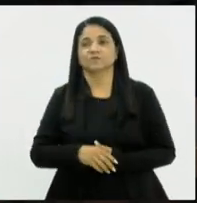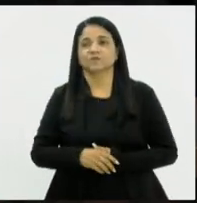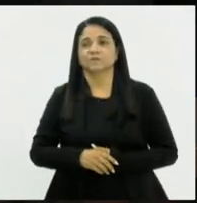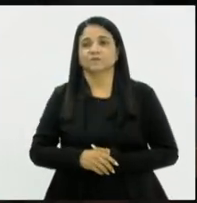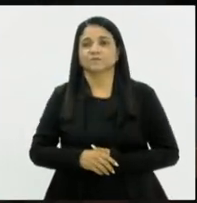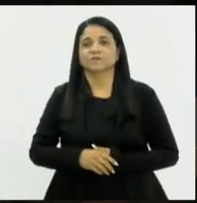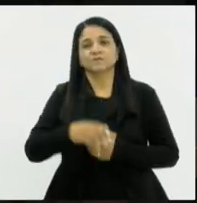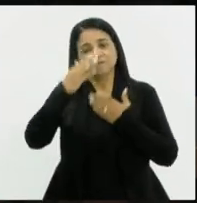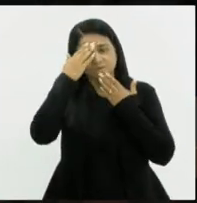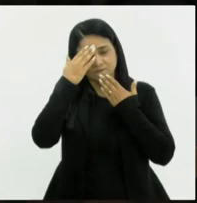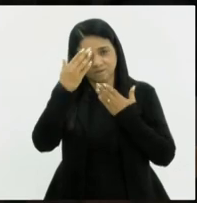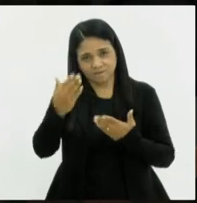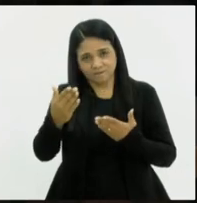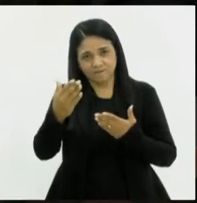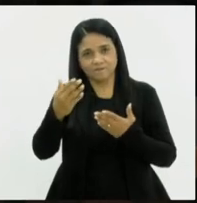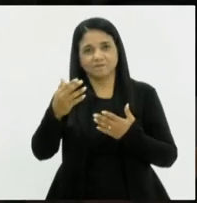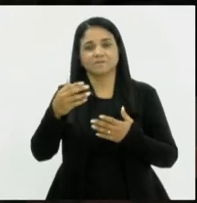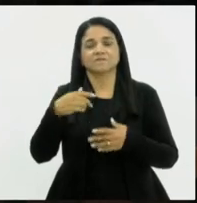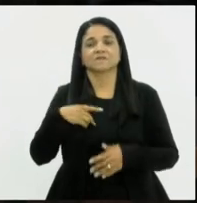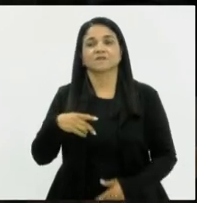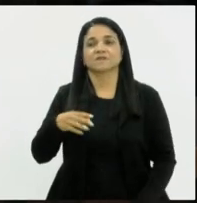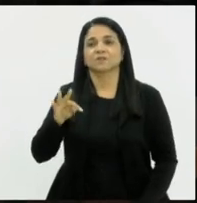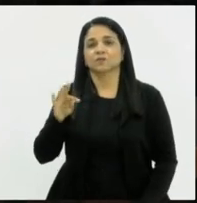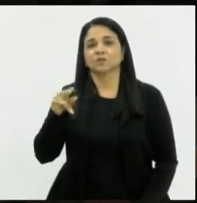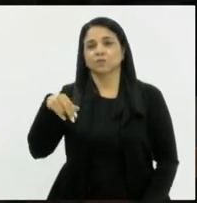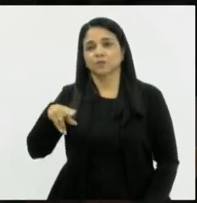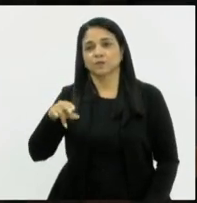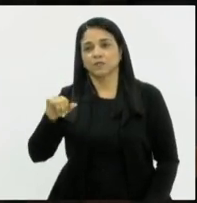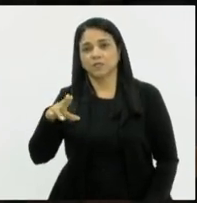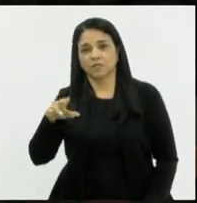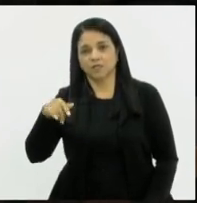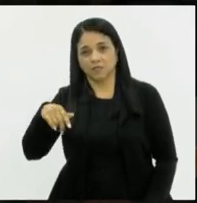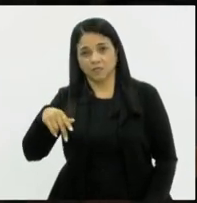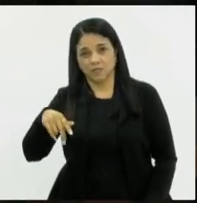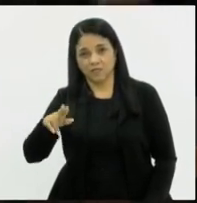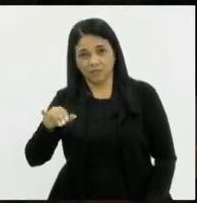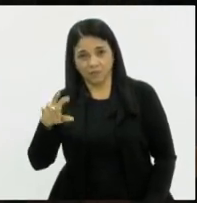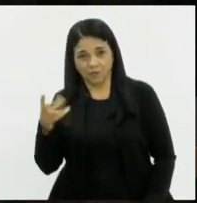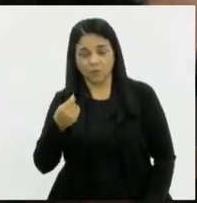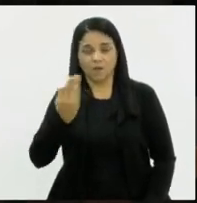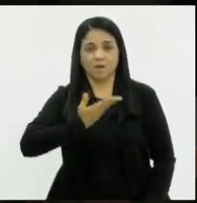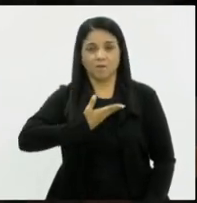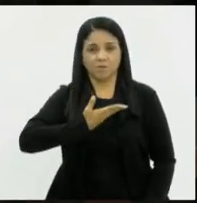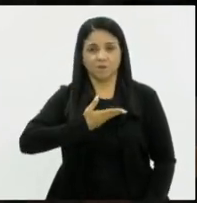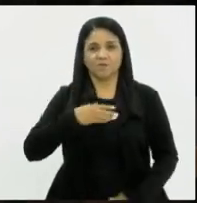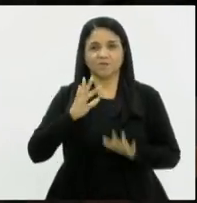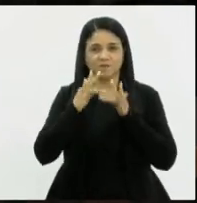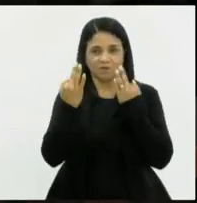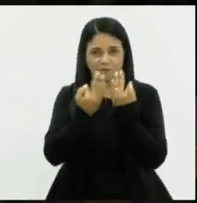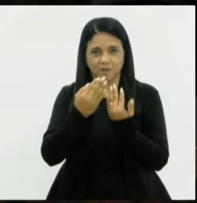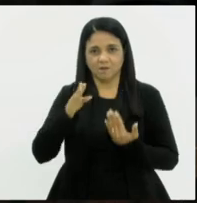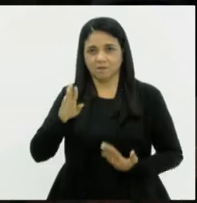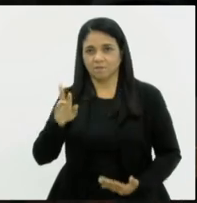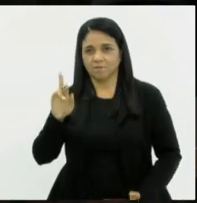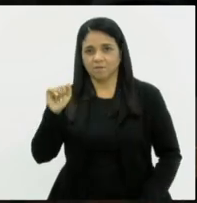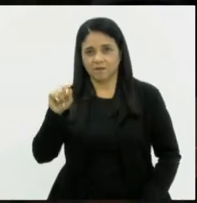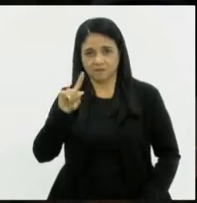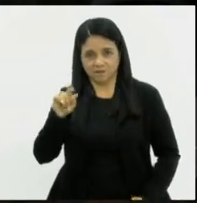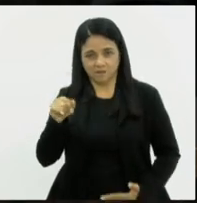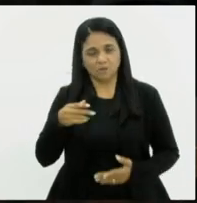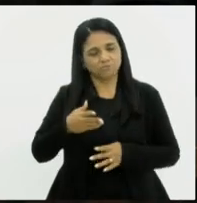E quero agradecer também o nosso Tuniquinho aqui, Tuniquinho, que é um grande amigo da família Brazão, também aqui presente com a